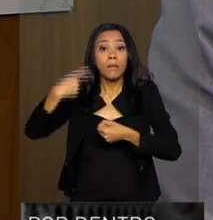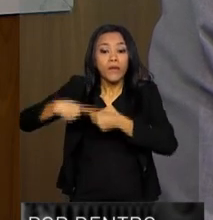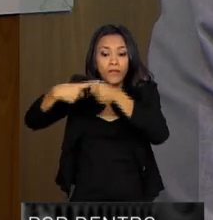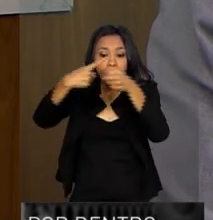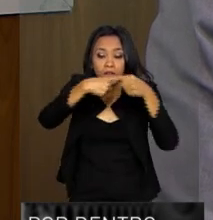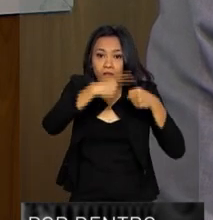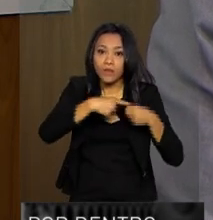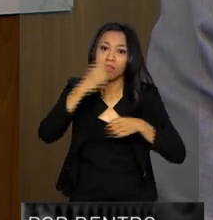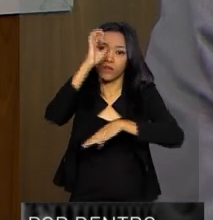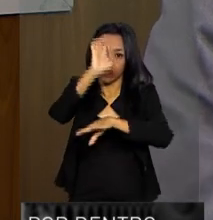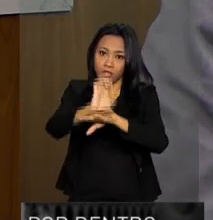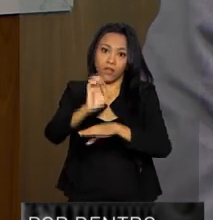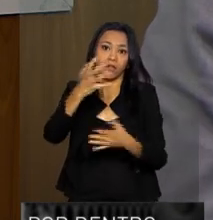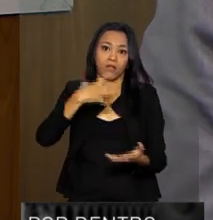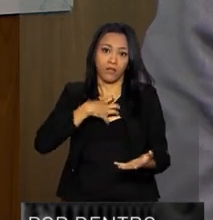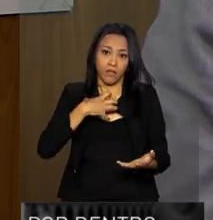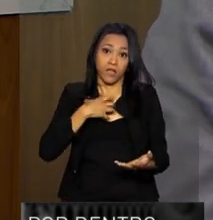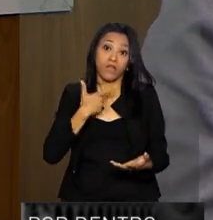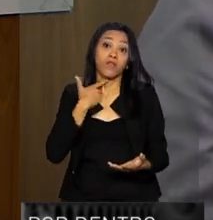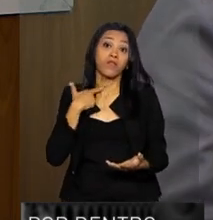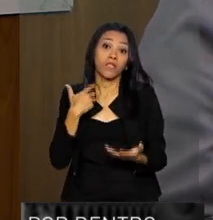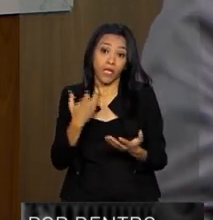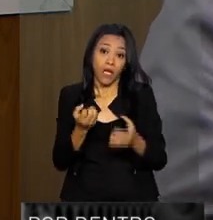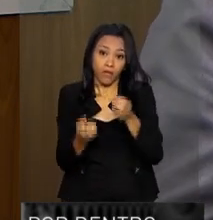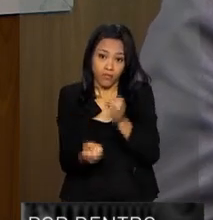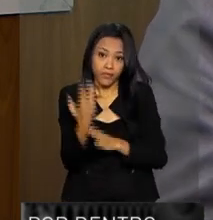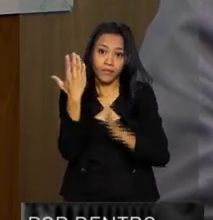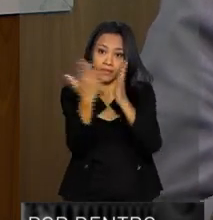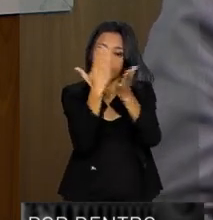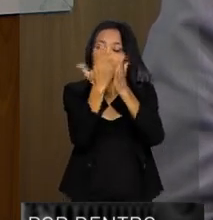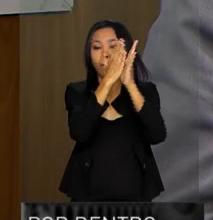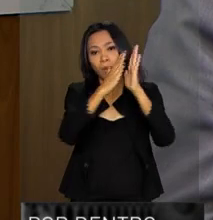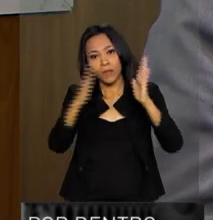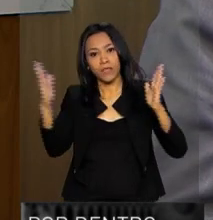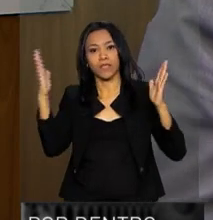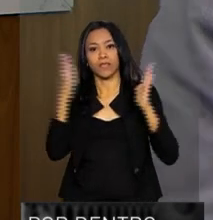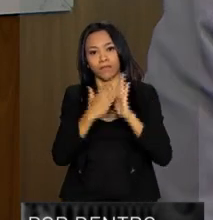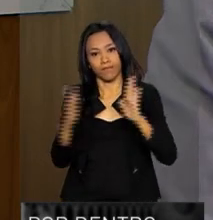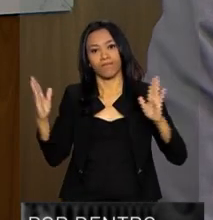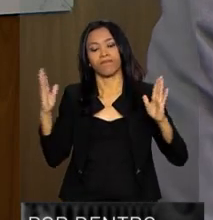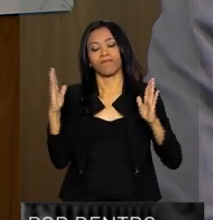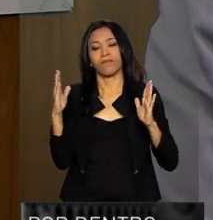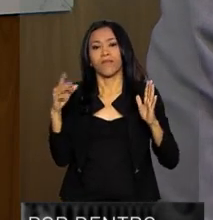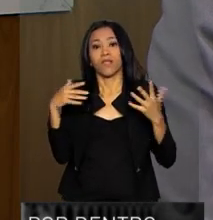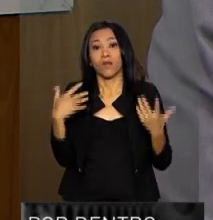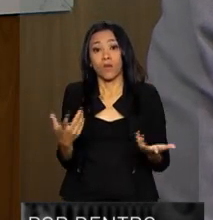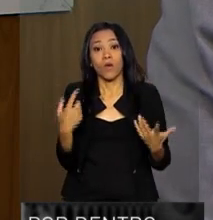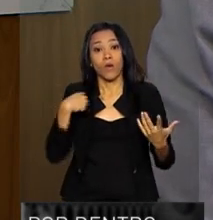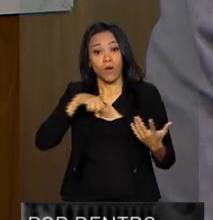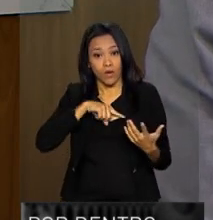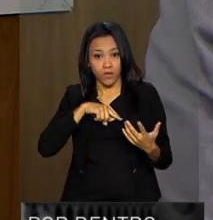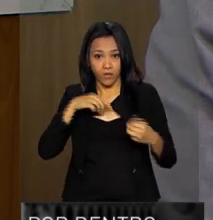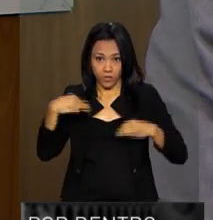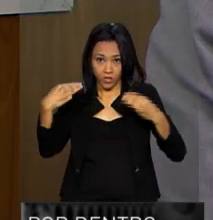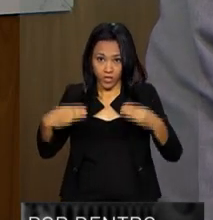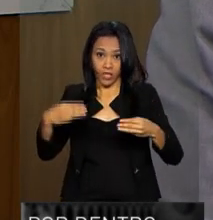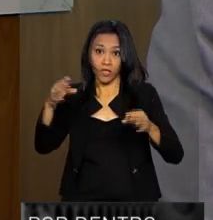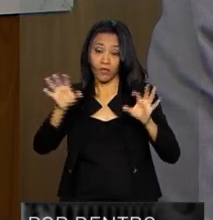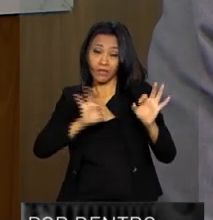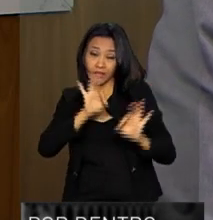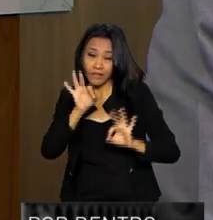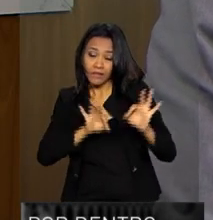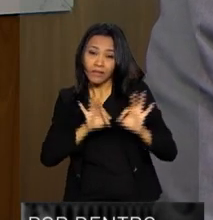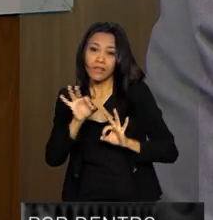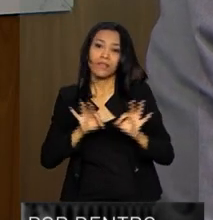implementar bibliotecas agora bibliotecas estamos trabalhando com uma perspectiva de uma biblioteca contemporânea